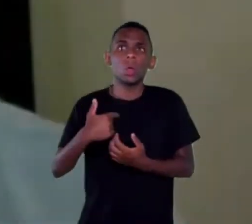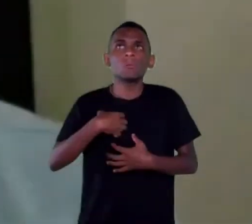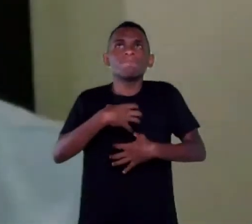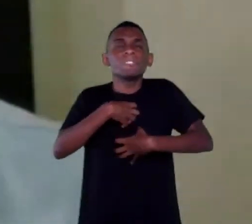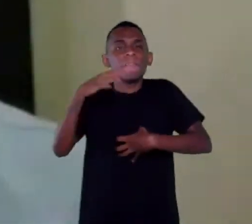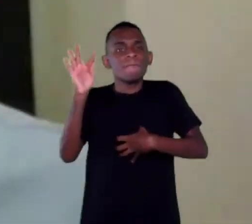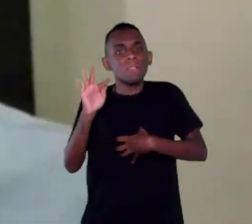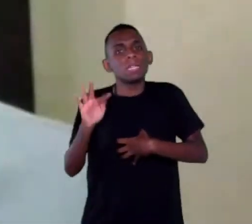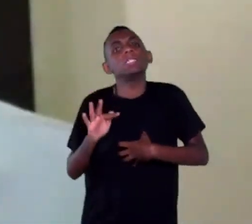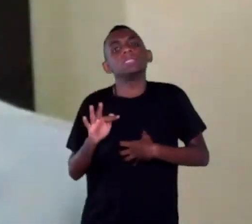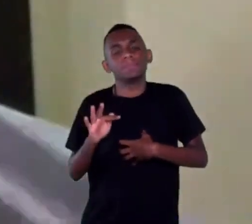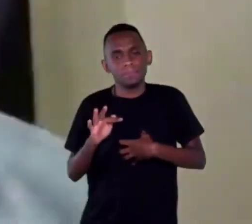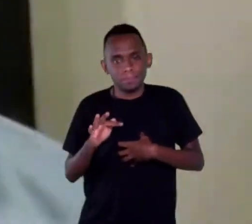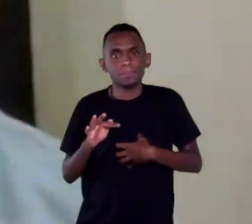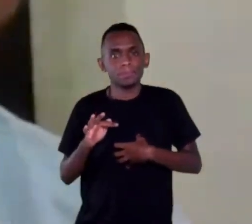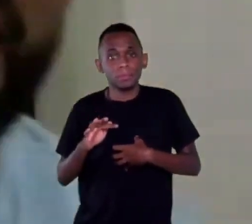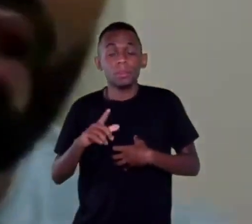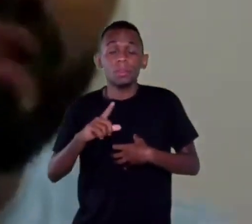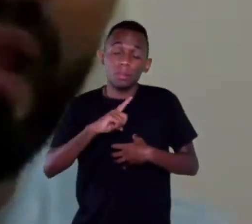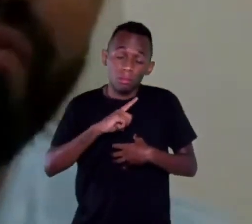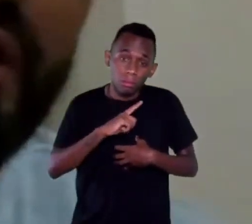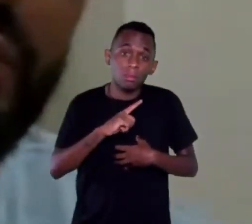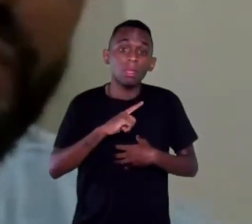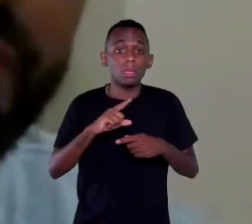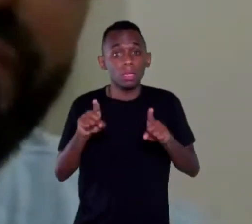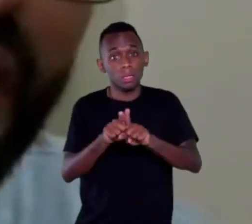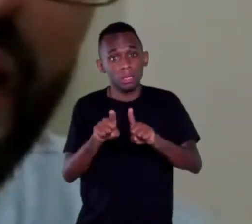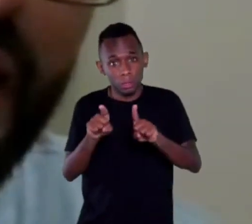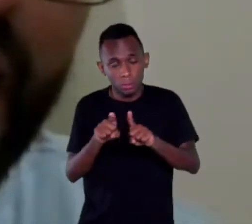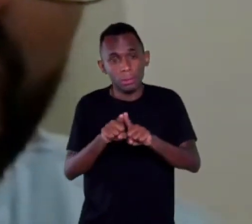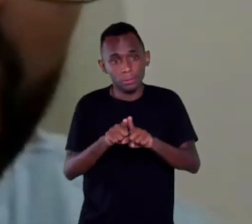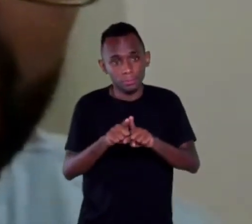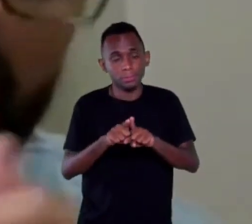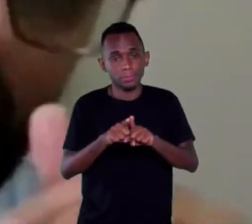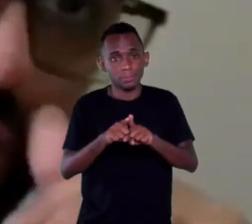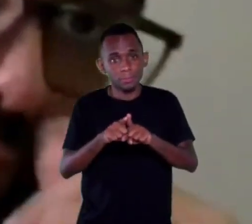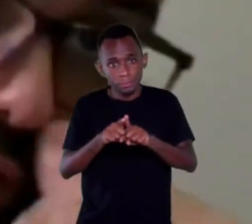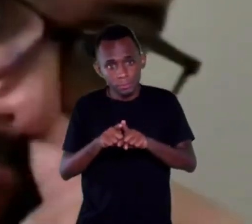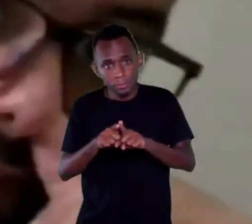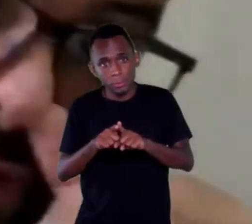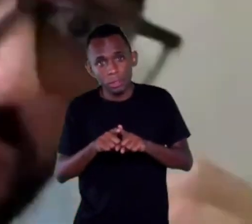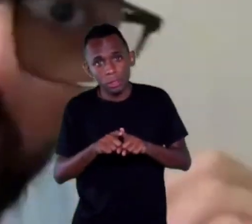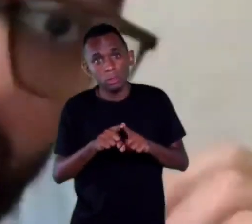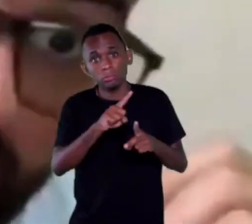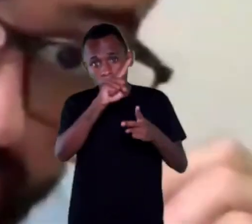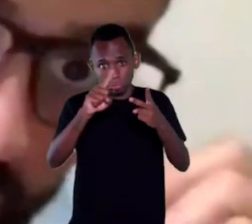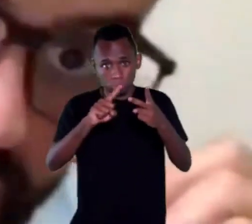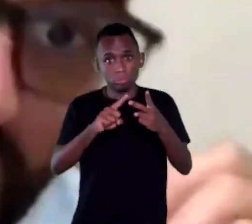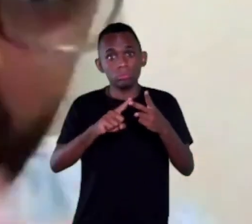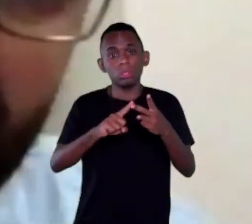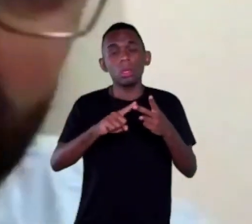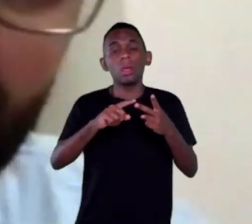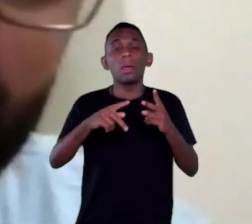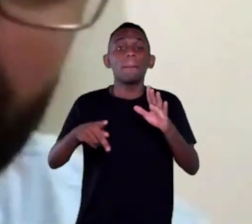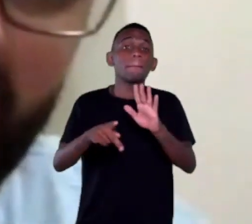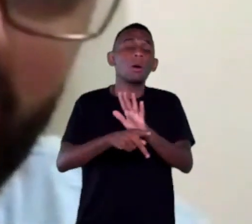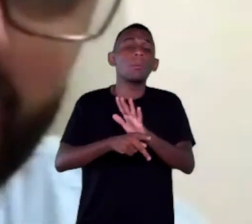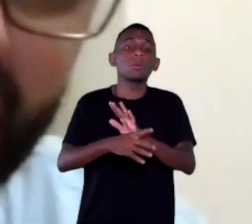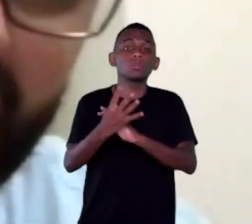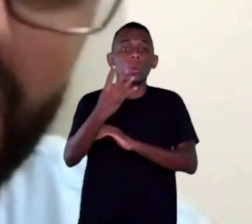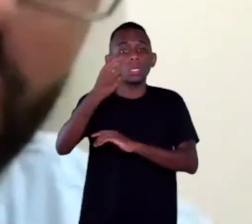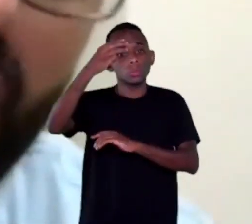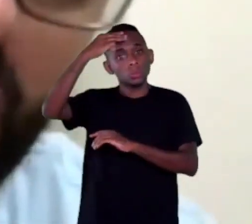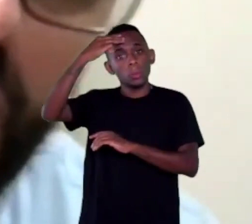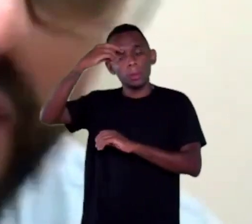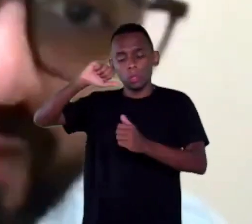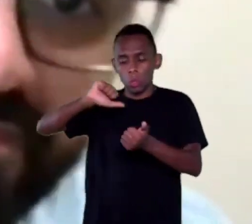ele. Tem esse, que é a Liga Catavento. Ele é os meus 4 sobrinhos, eu transformei os meus